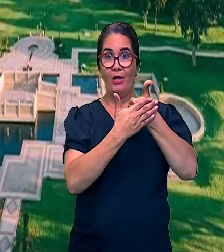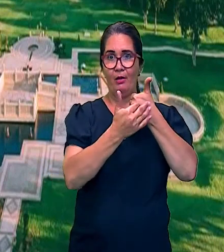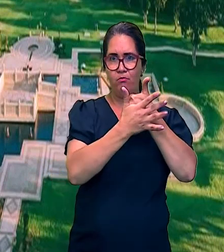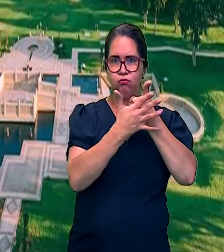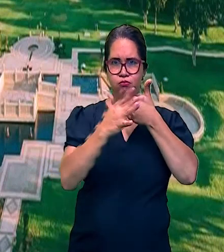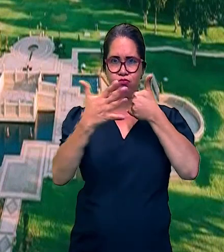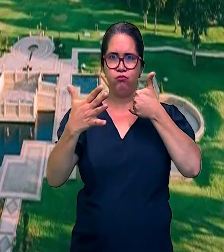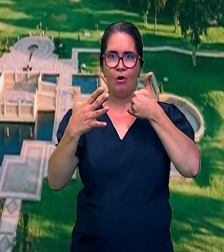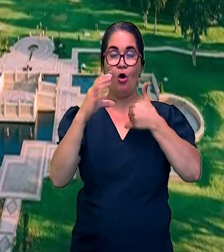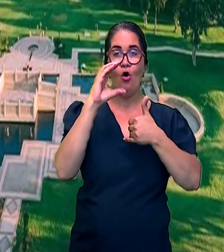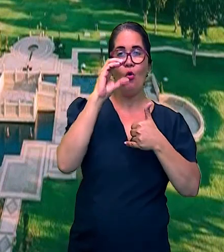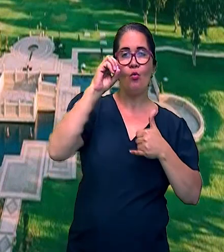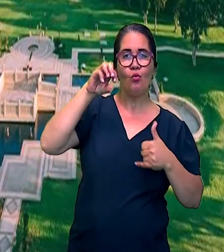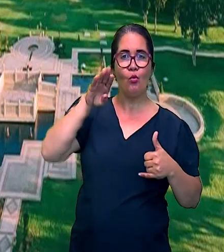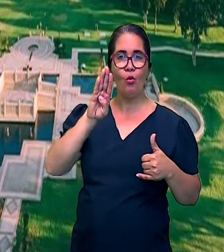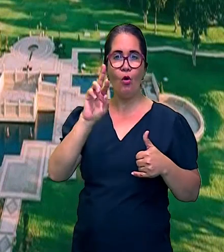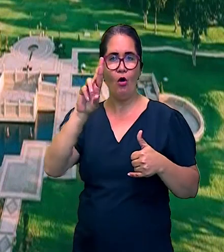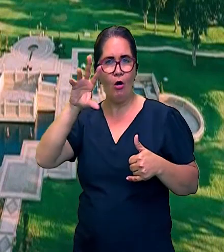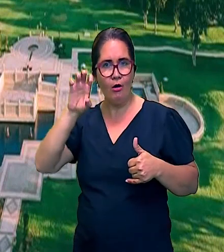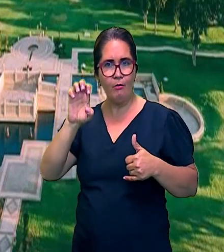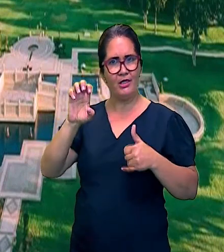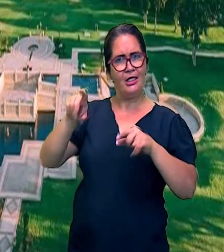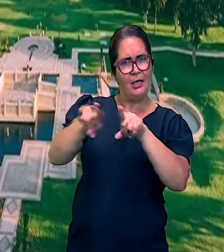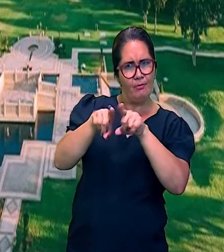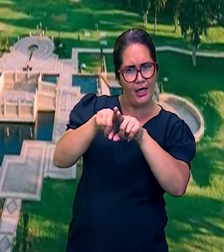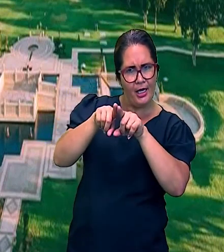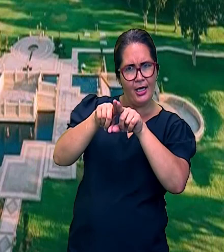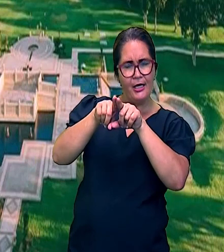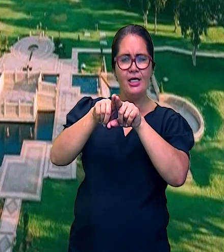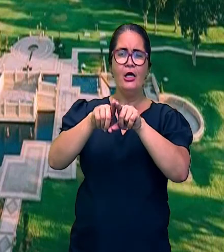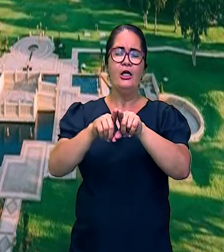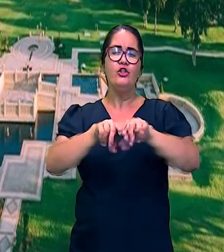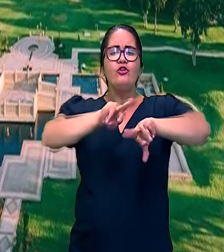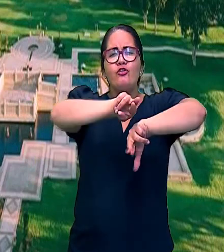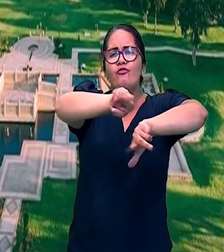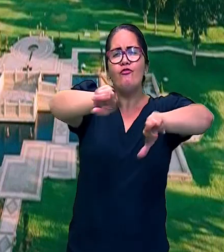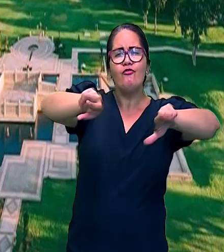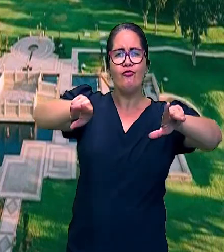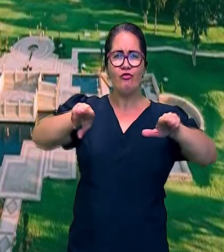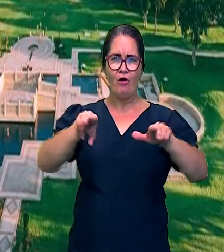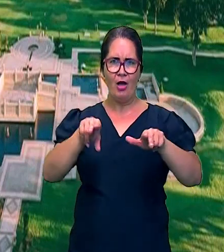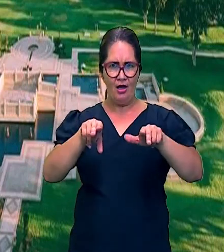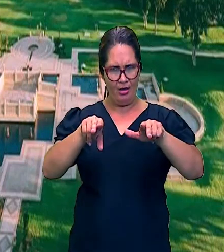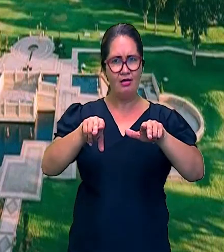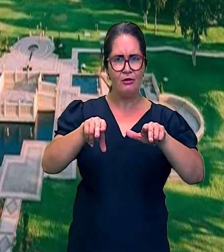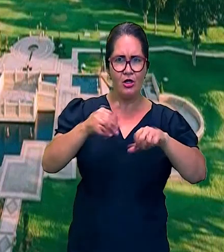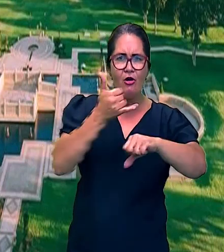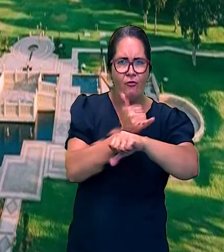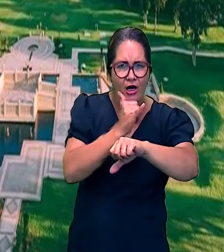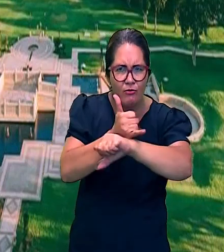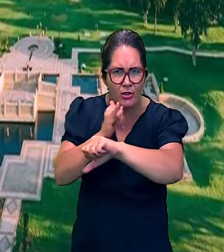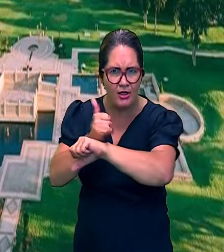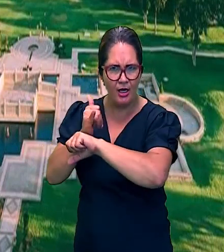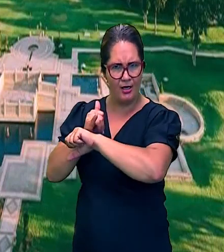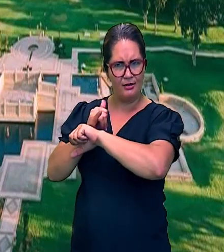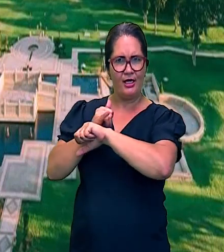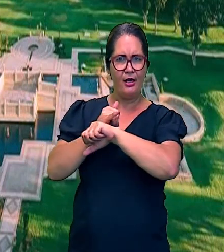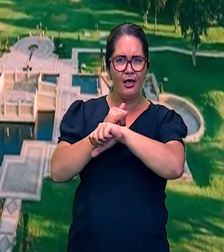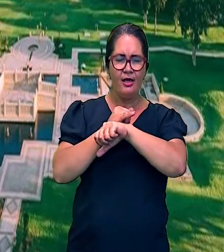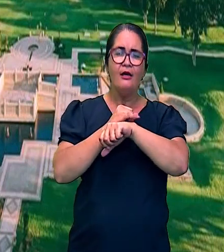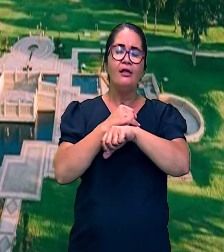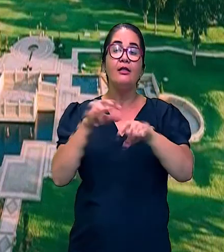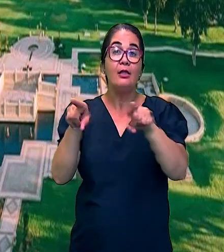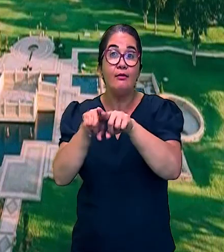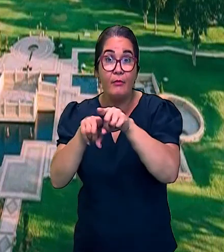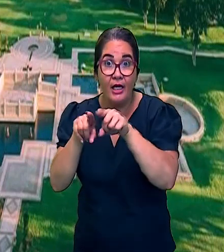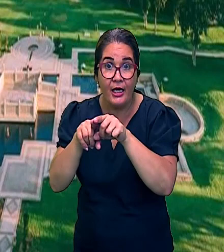e ferramentas. O bronze foi usado na produção de escudos e armas por ser mais resistente, ou seja,